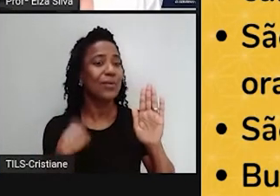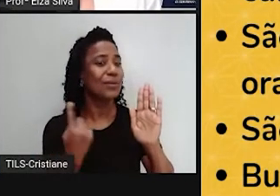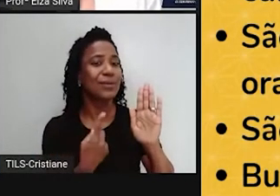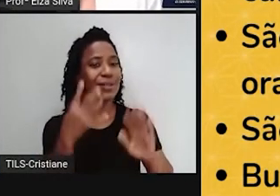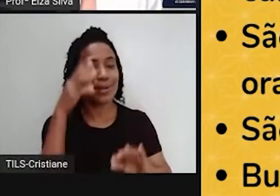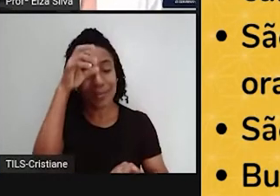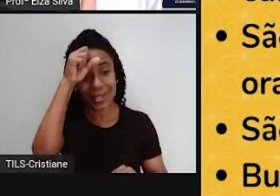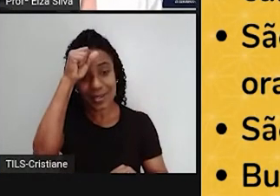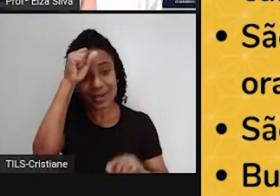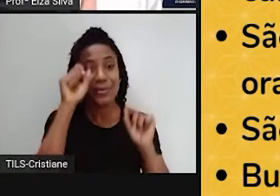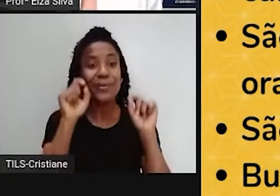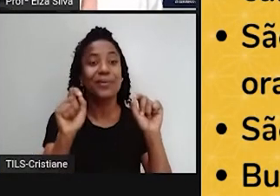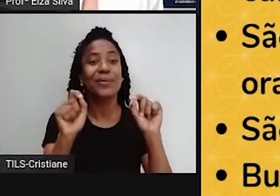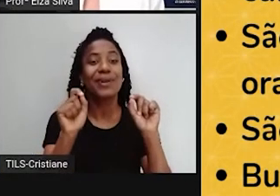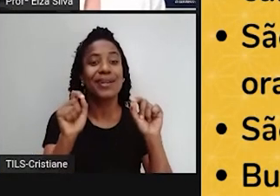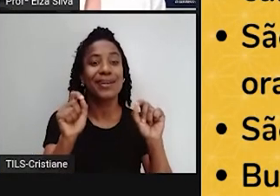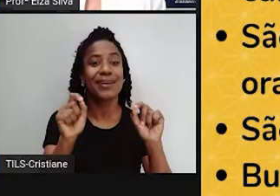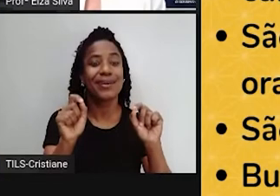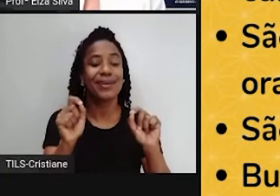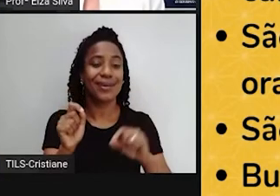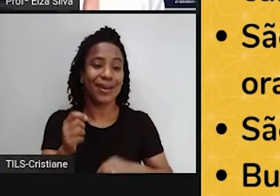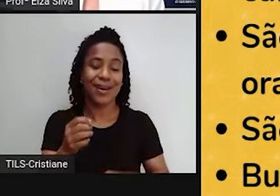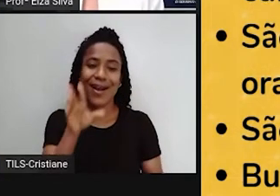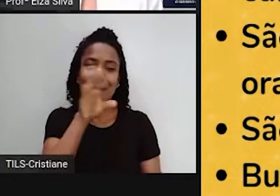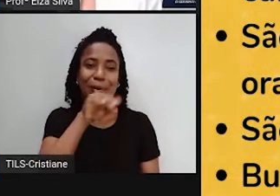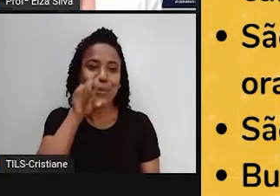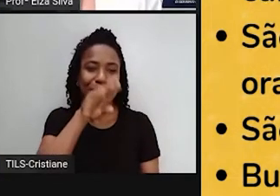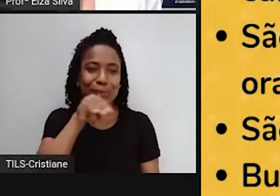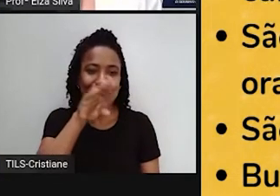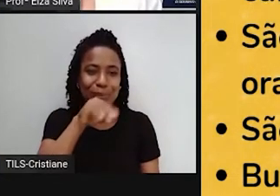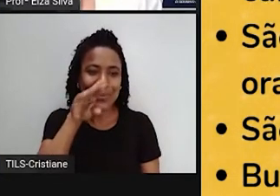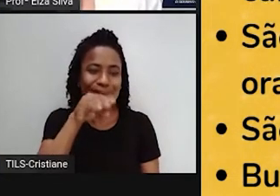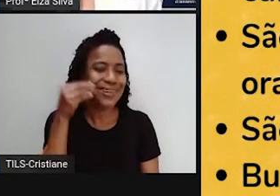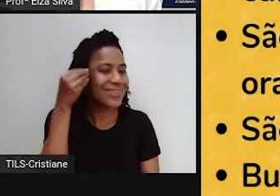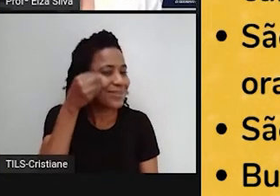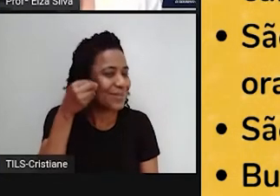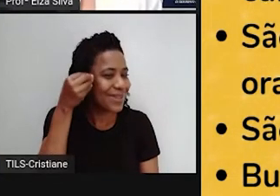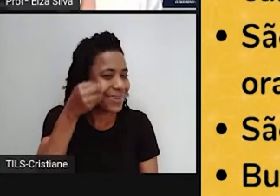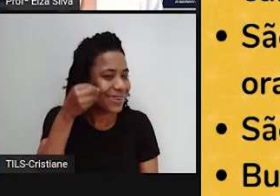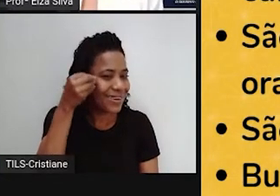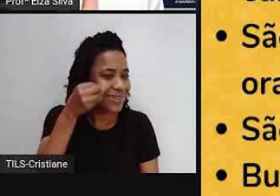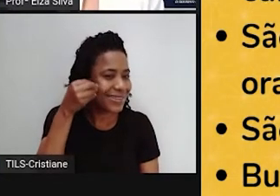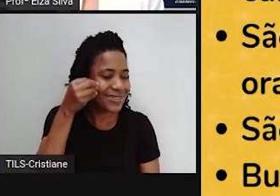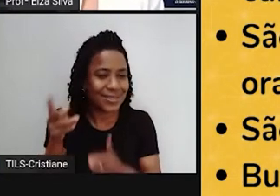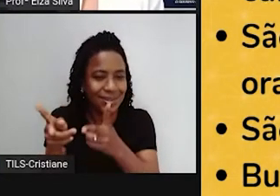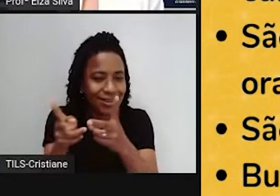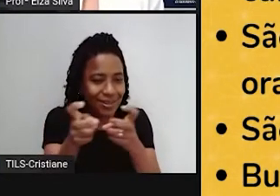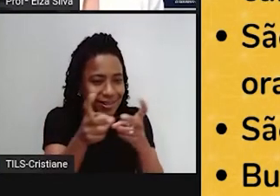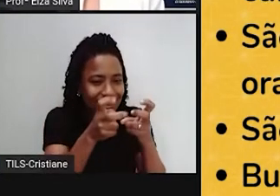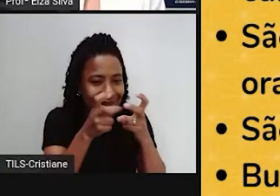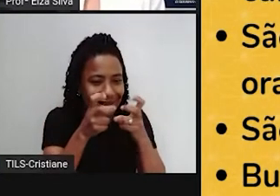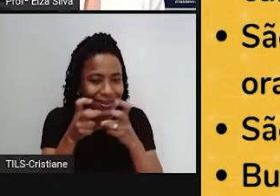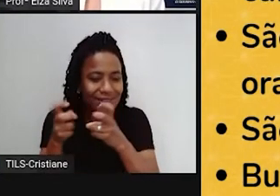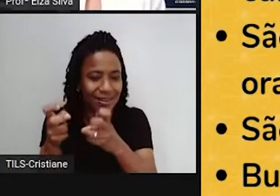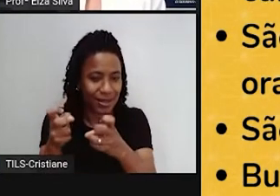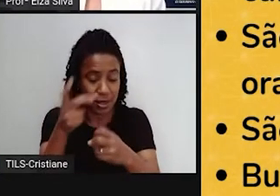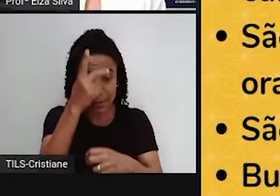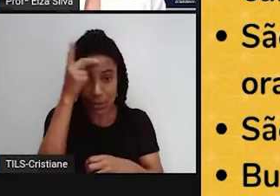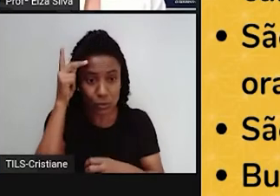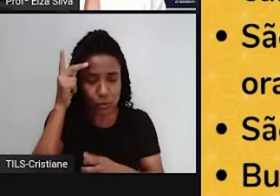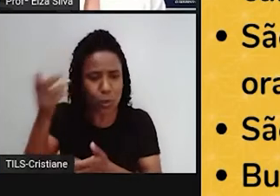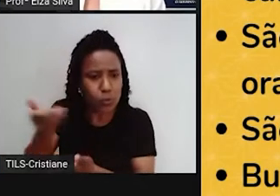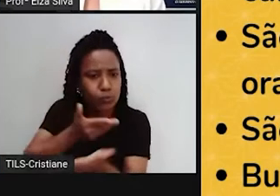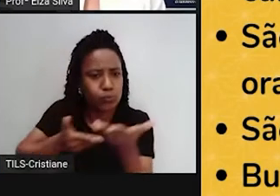dizer? Que ele surge da oralidade e das experiências humanas. Então, na medida que as pessoas vão vivendo